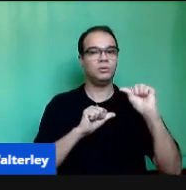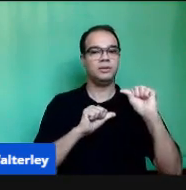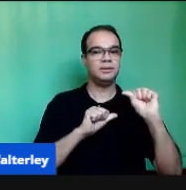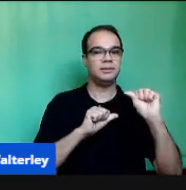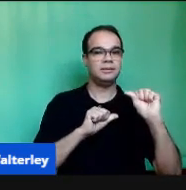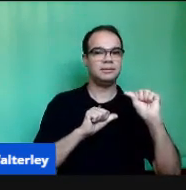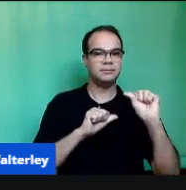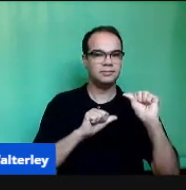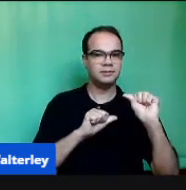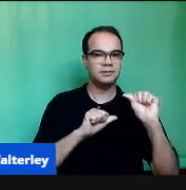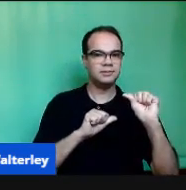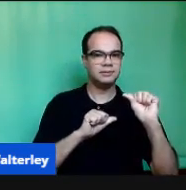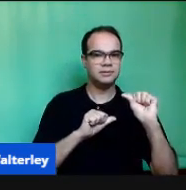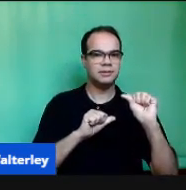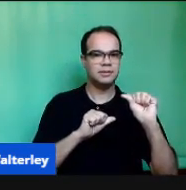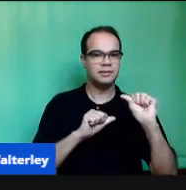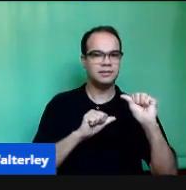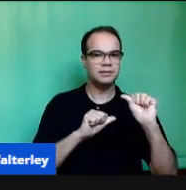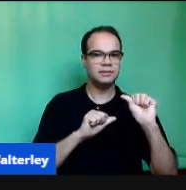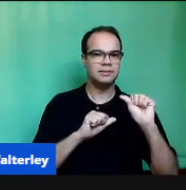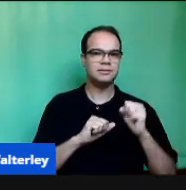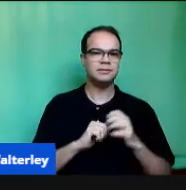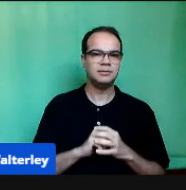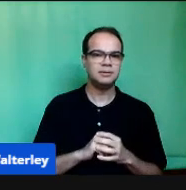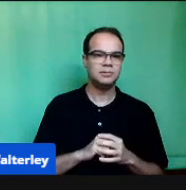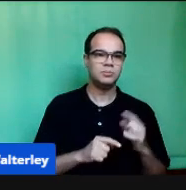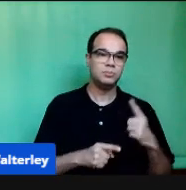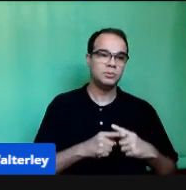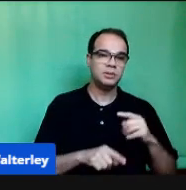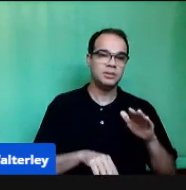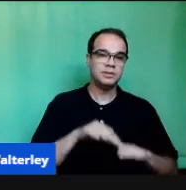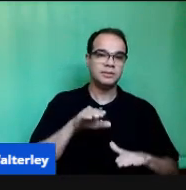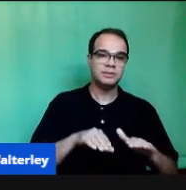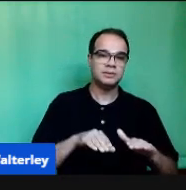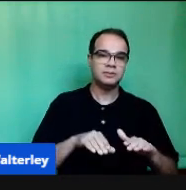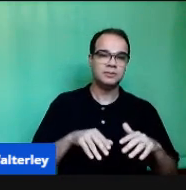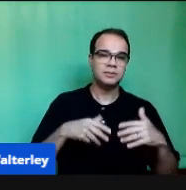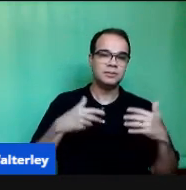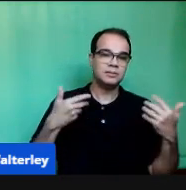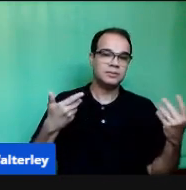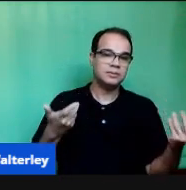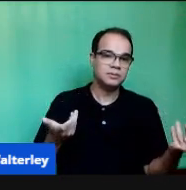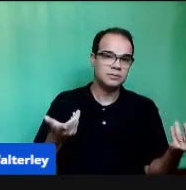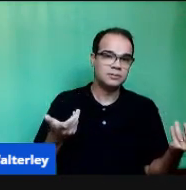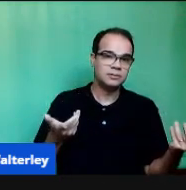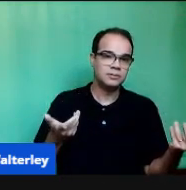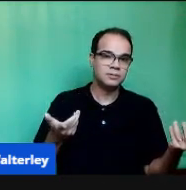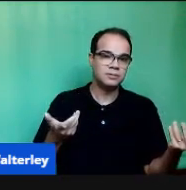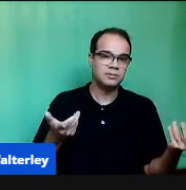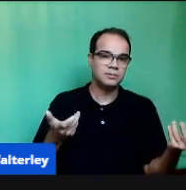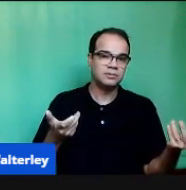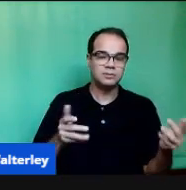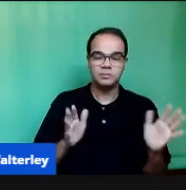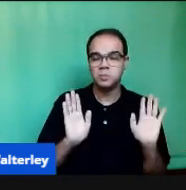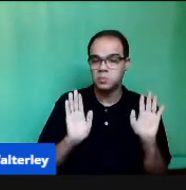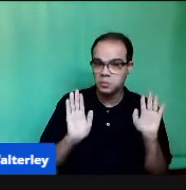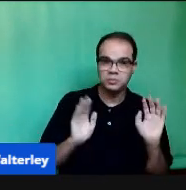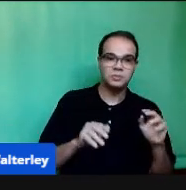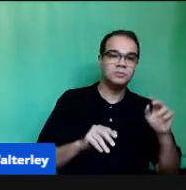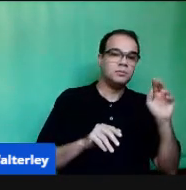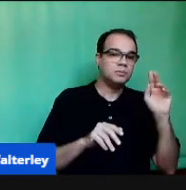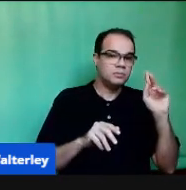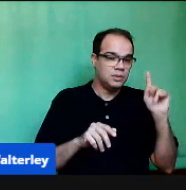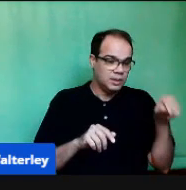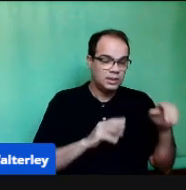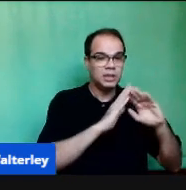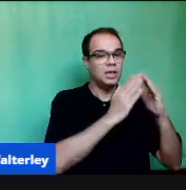estar saindo daquele casulo para ser uma grande borboleta que ele quer ser. Então, esse é um processo de